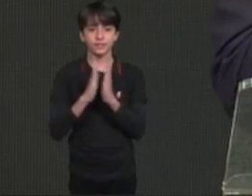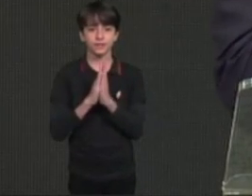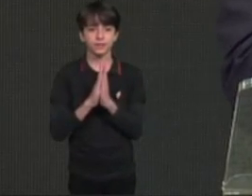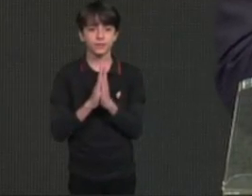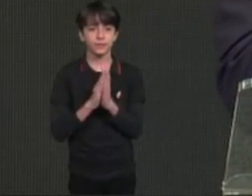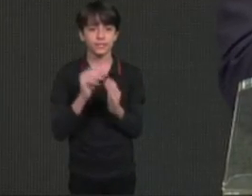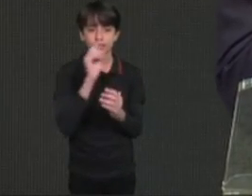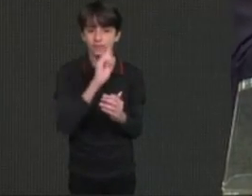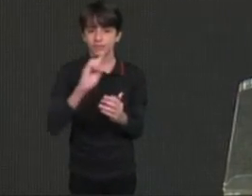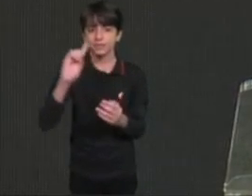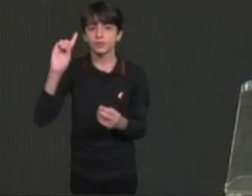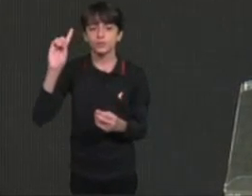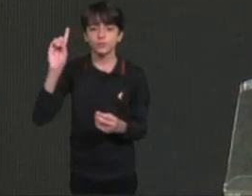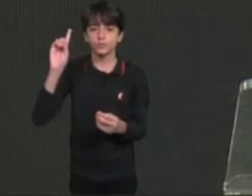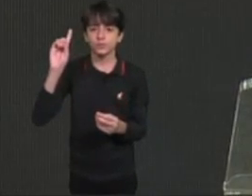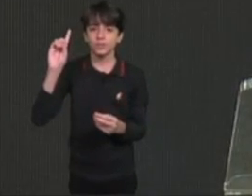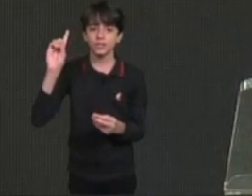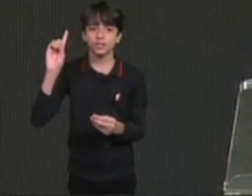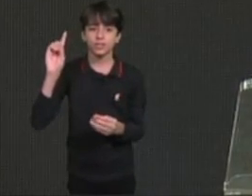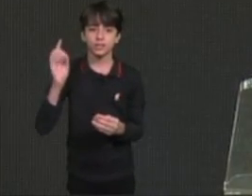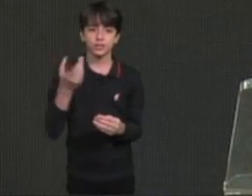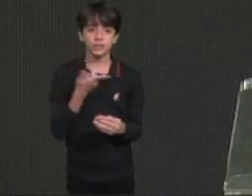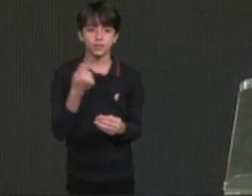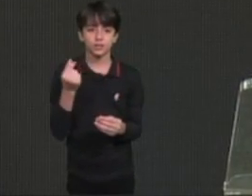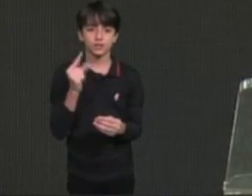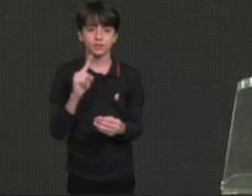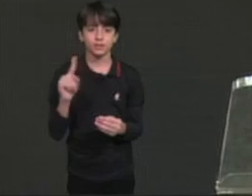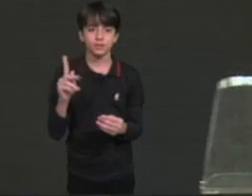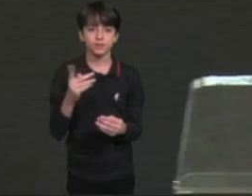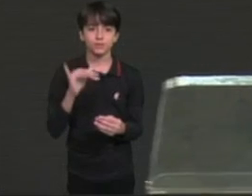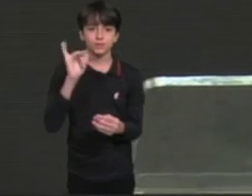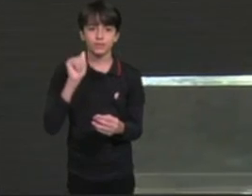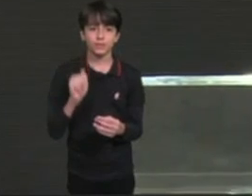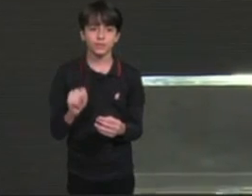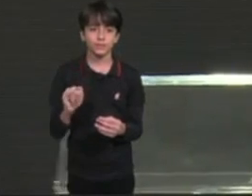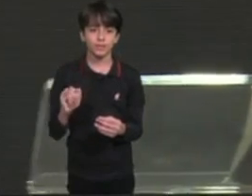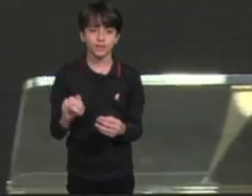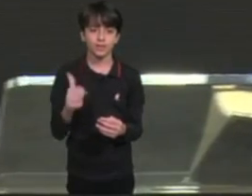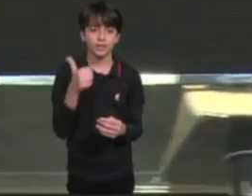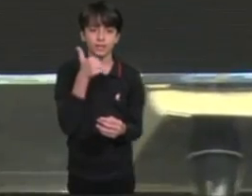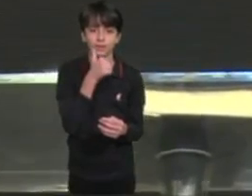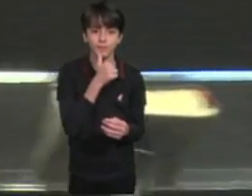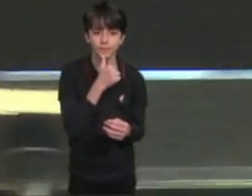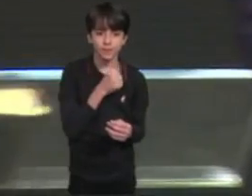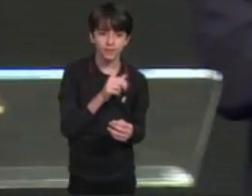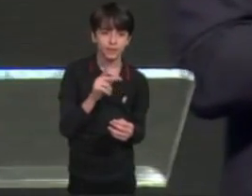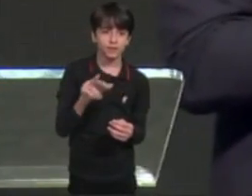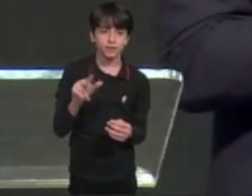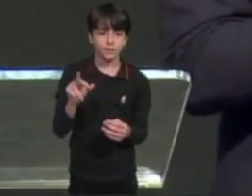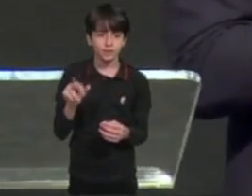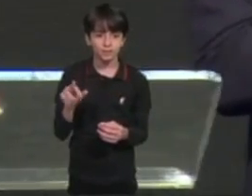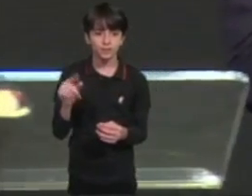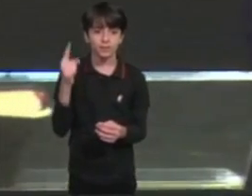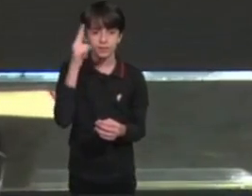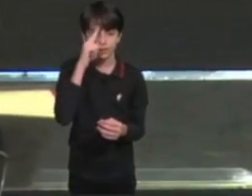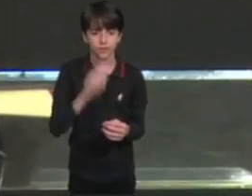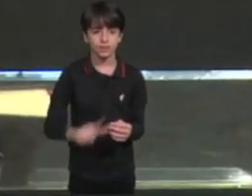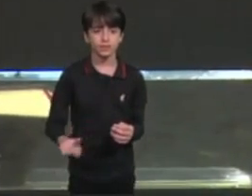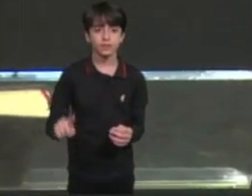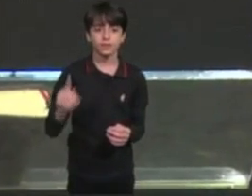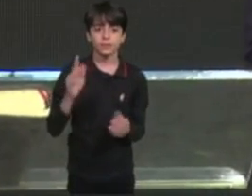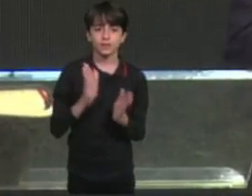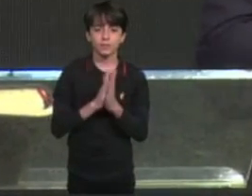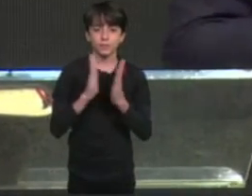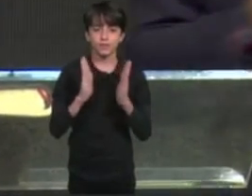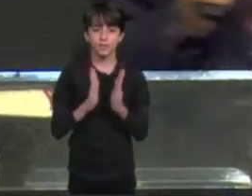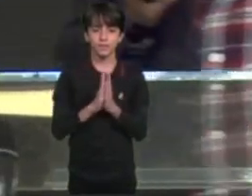em alguma oração de alguém que eu não sei se é teu pai que já foi tua mãe que já foi o irmão tenho que tá viva não sei mas tem oração de